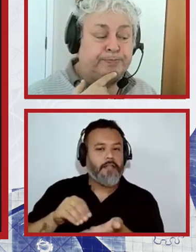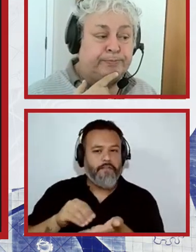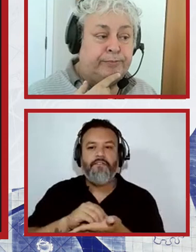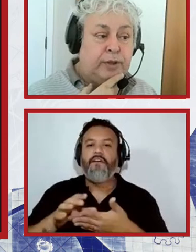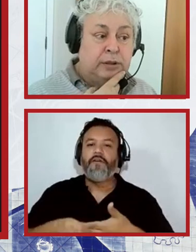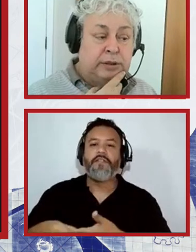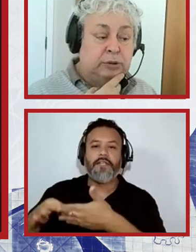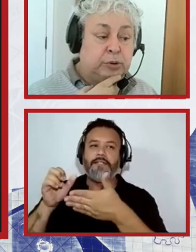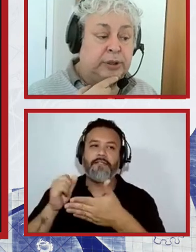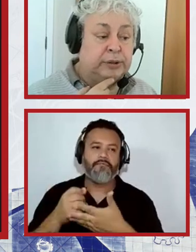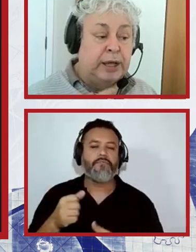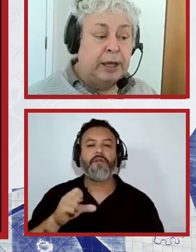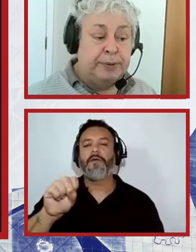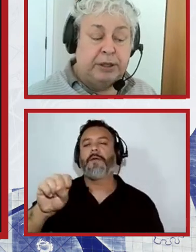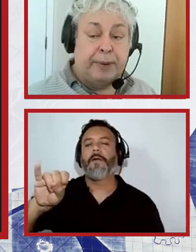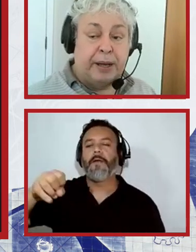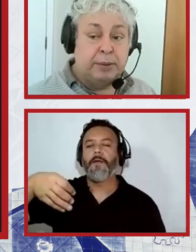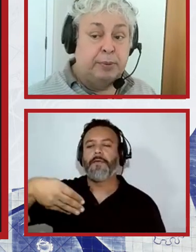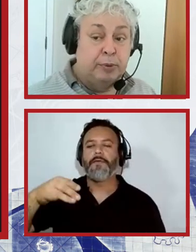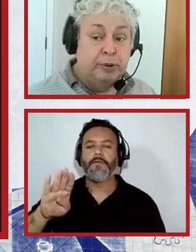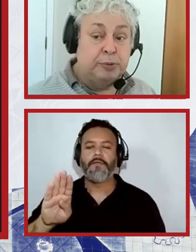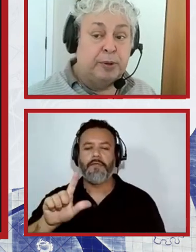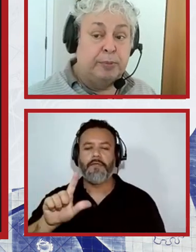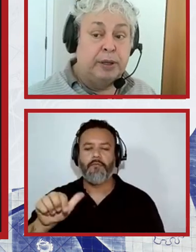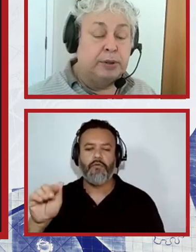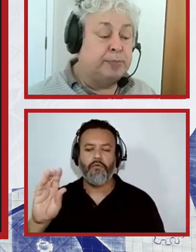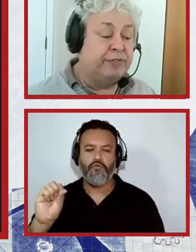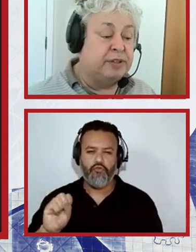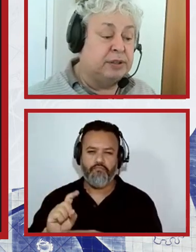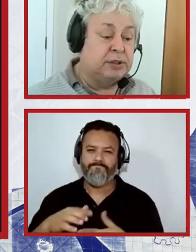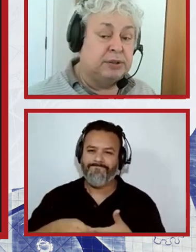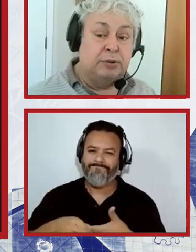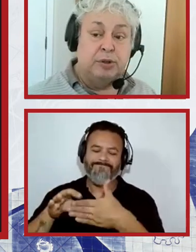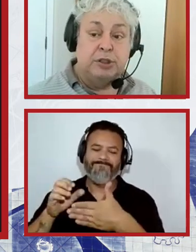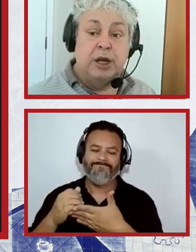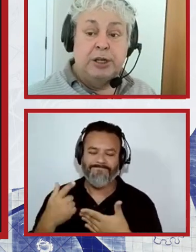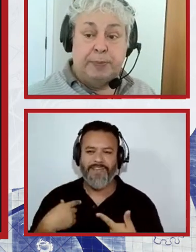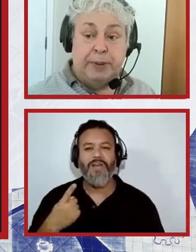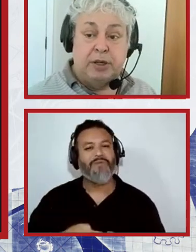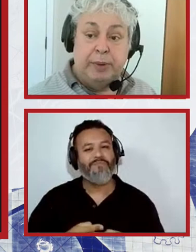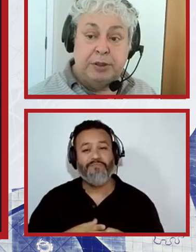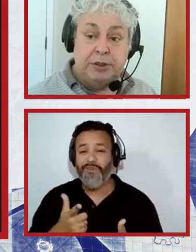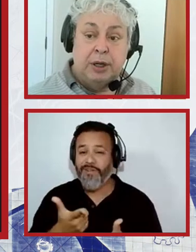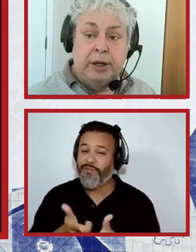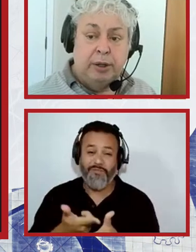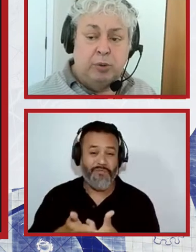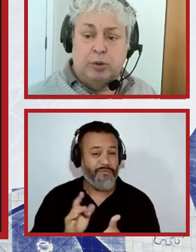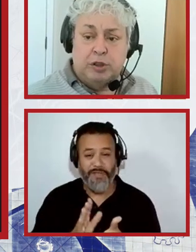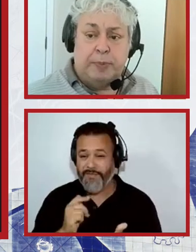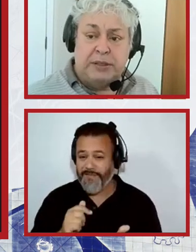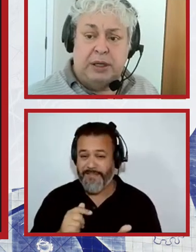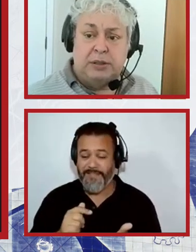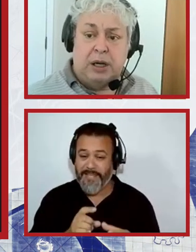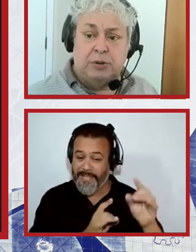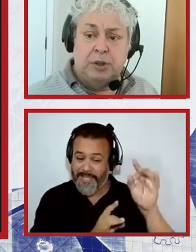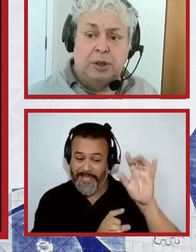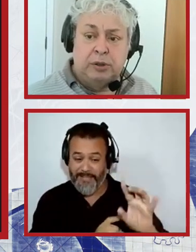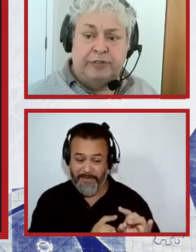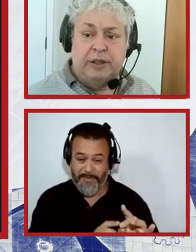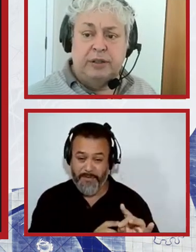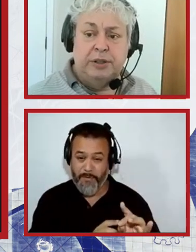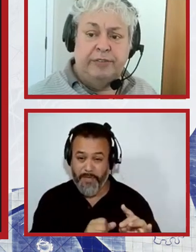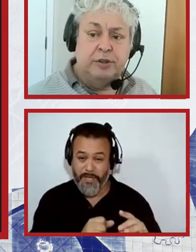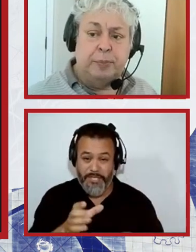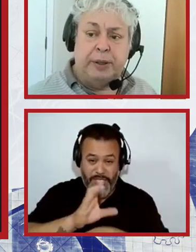o tradutor intérprete passa por muitos problemas para fazer essas traduções, especialmente em cursos